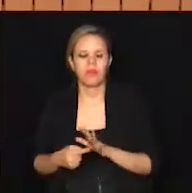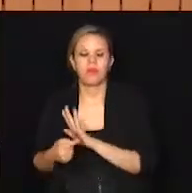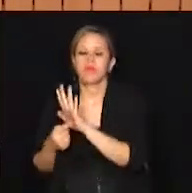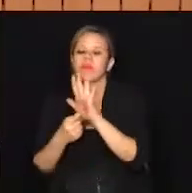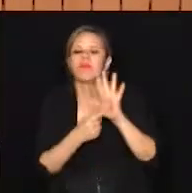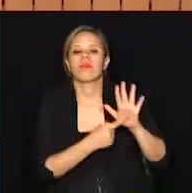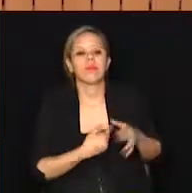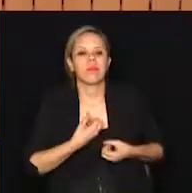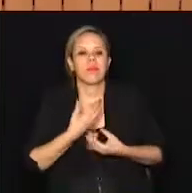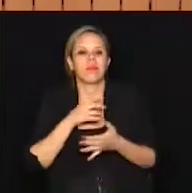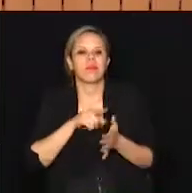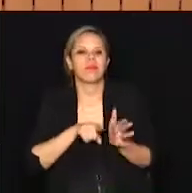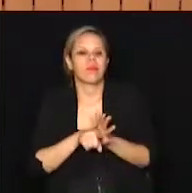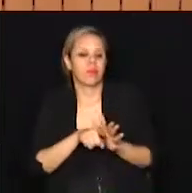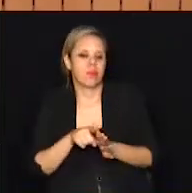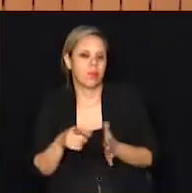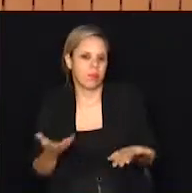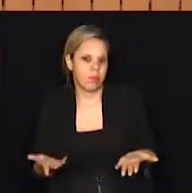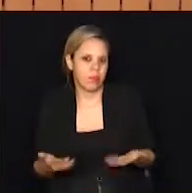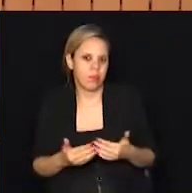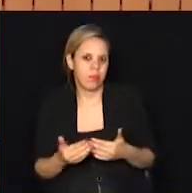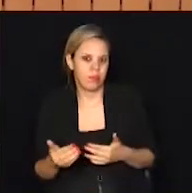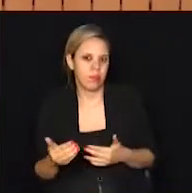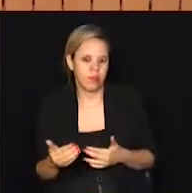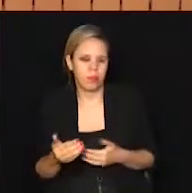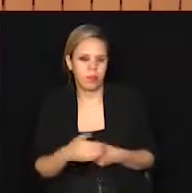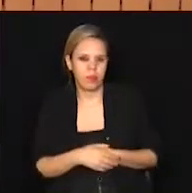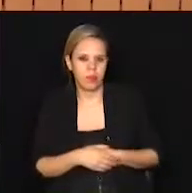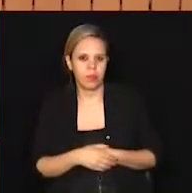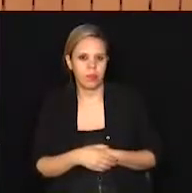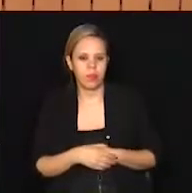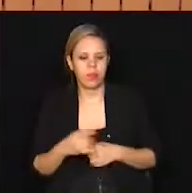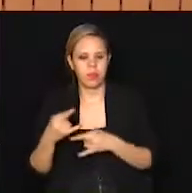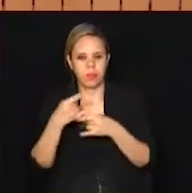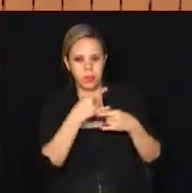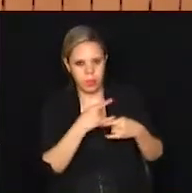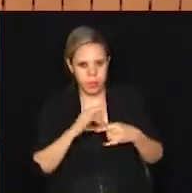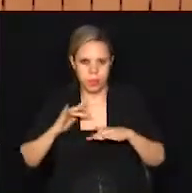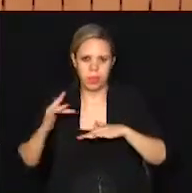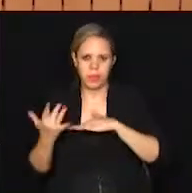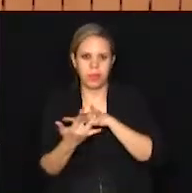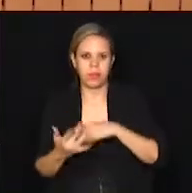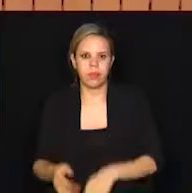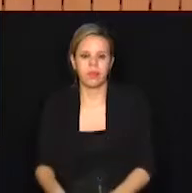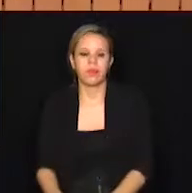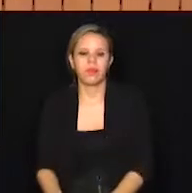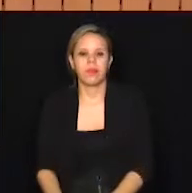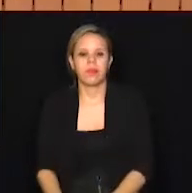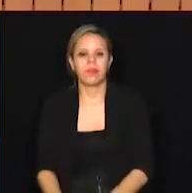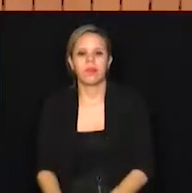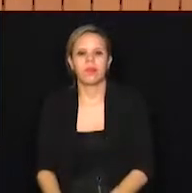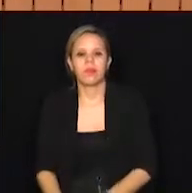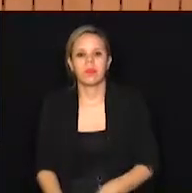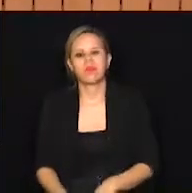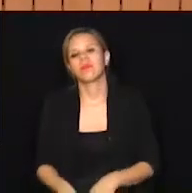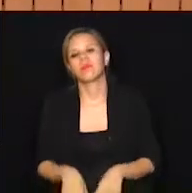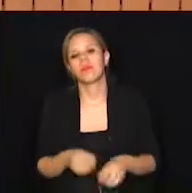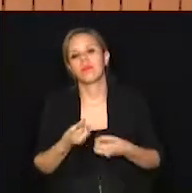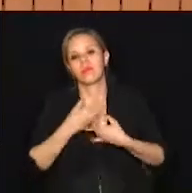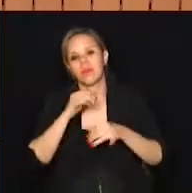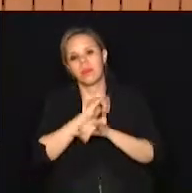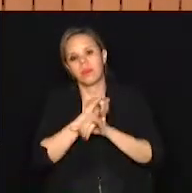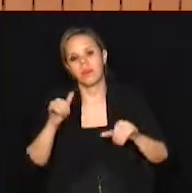as informações geralmente são dadas a partir de lives em redes sociais, informações dadas pelo prefeito